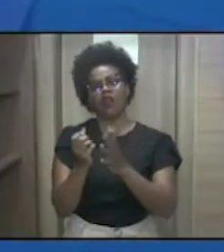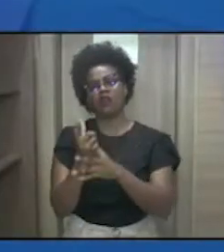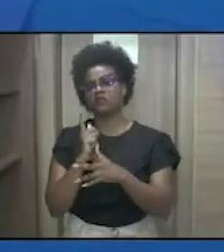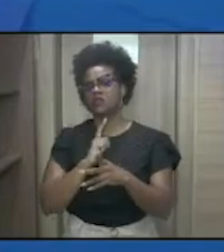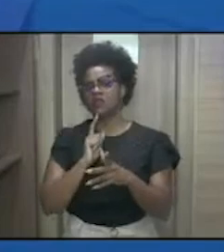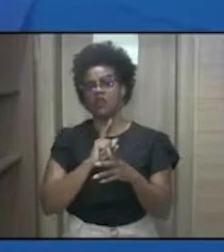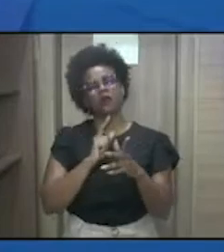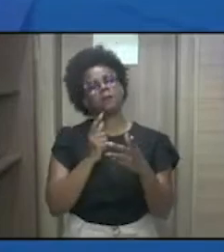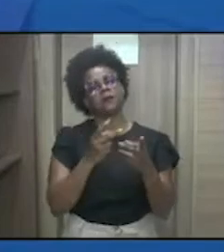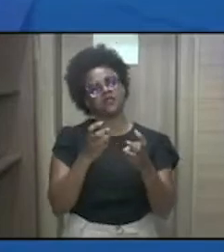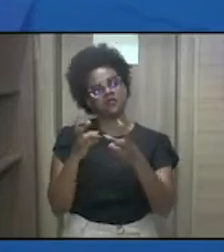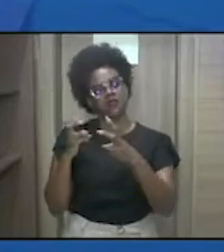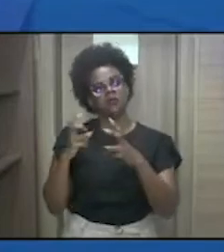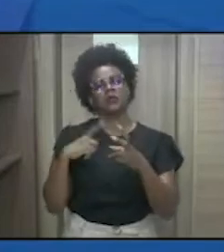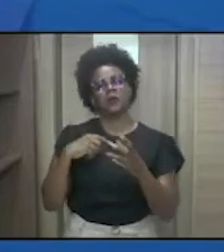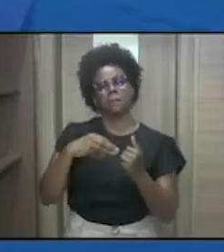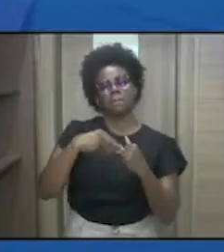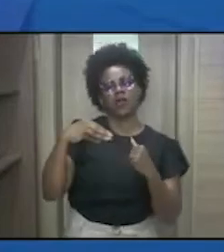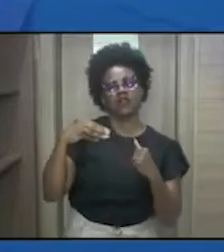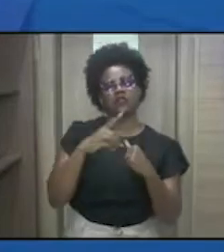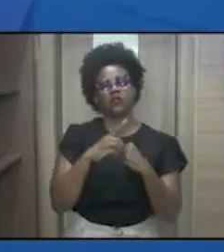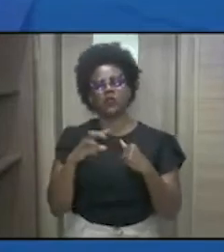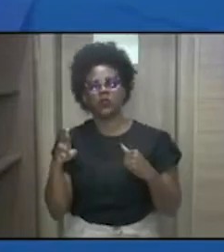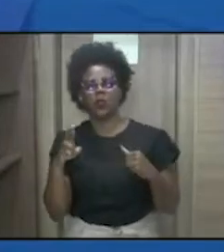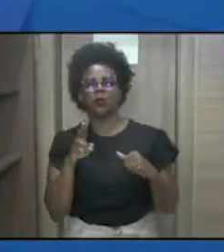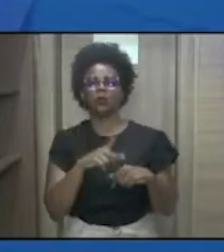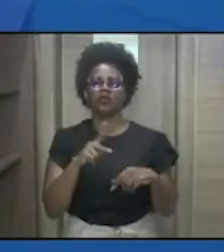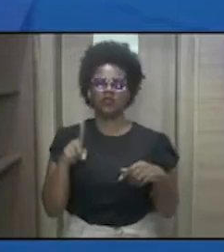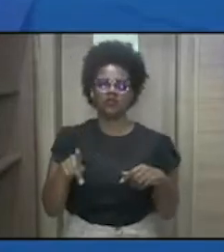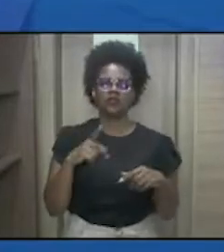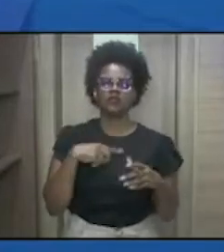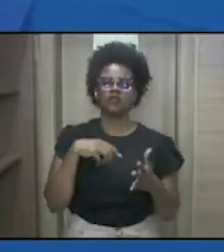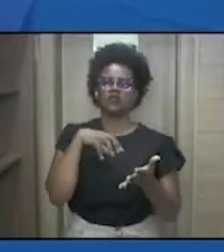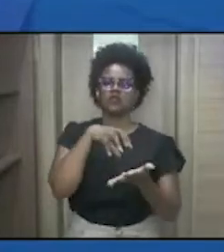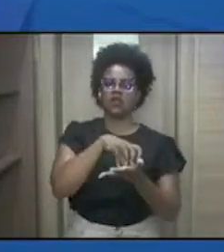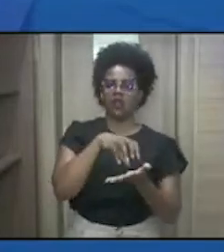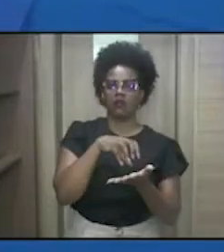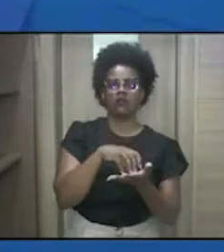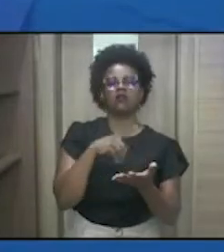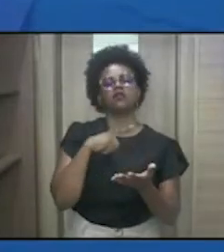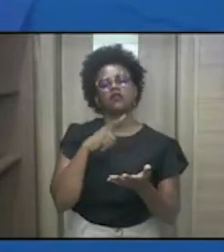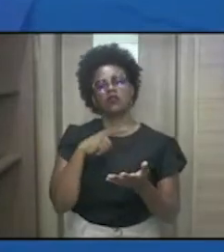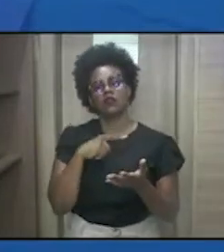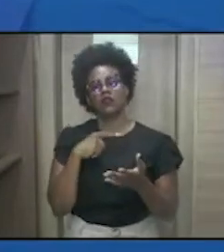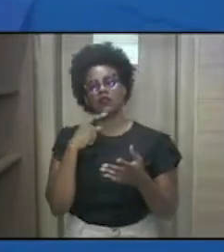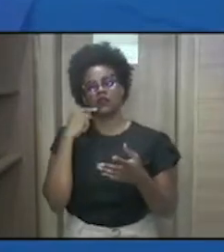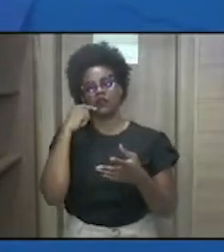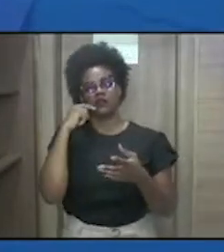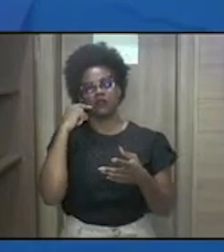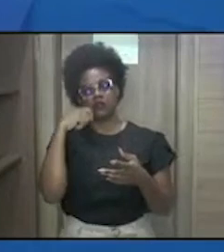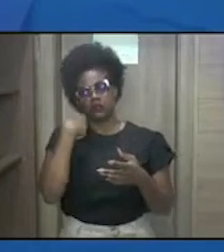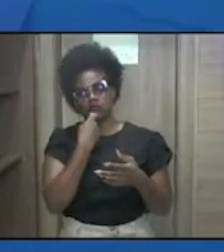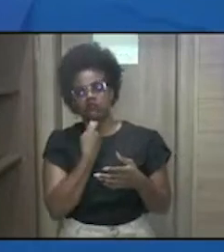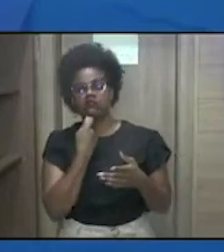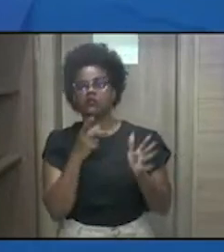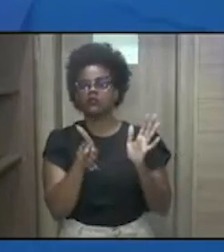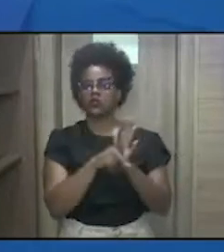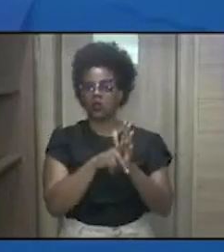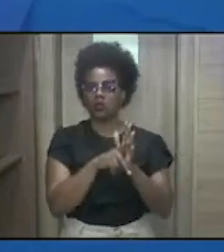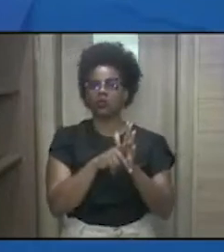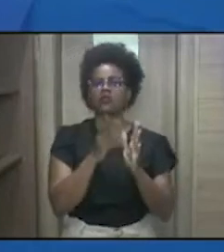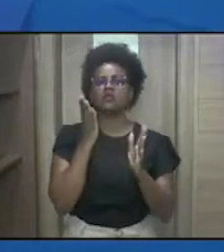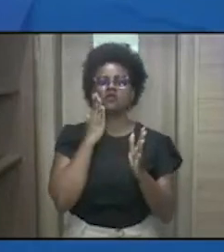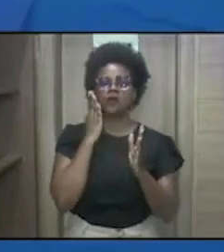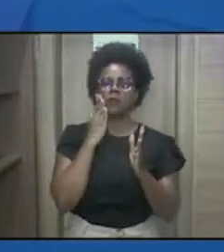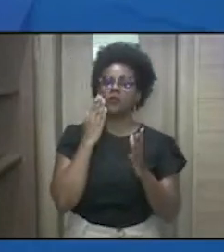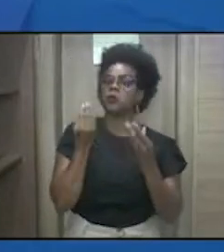especialistas, mestres, doutores e professores que atuam em centros de especialidades odontológicas, atuando na prótese como